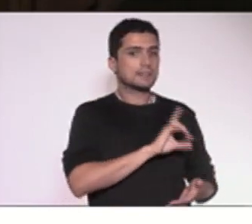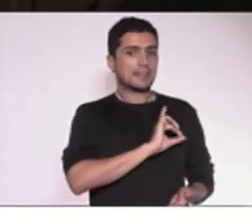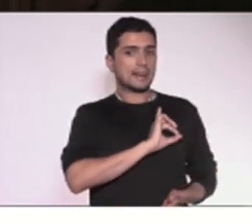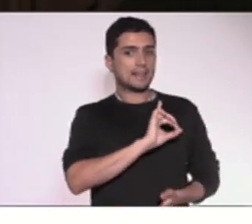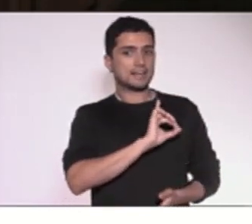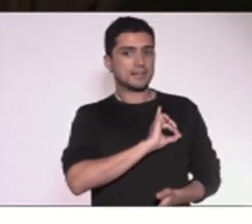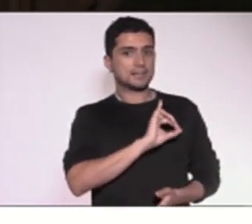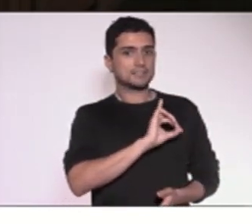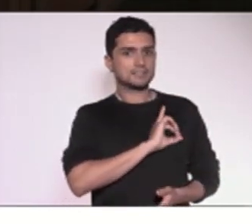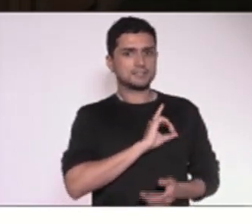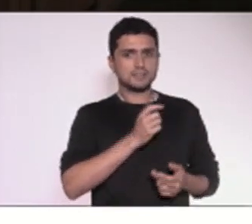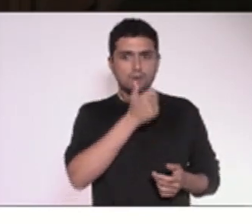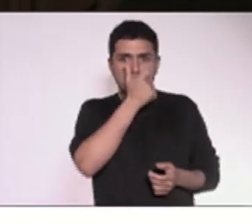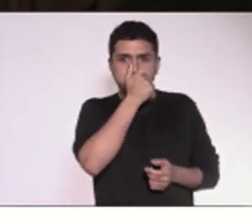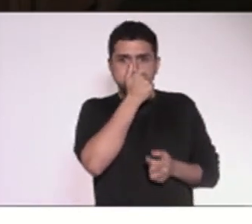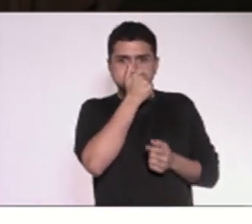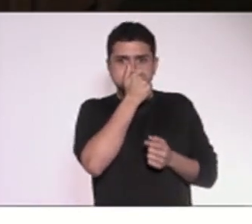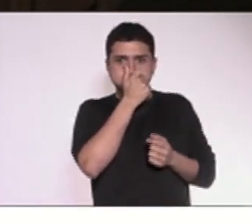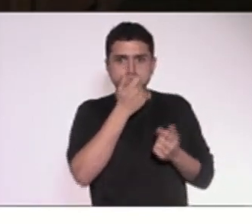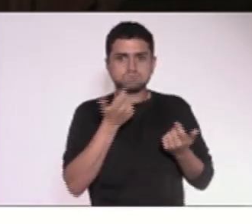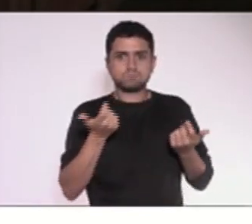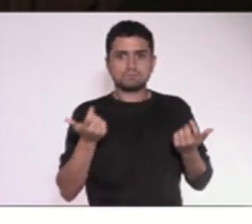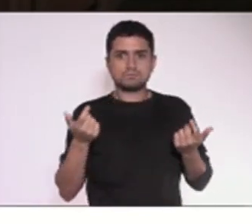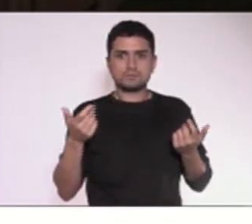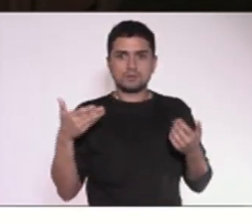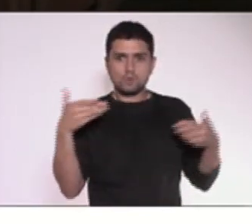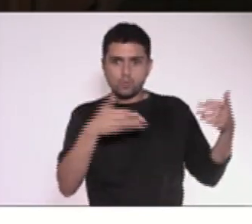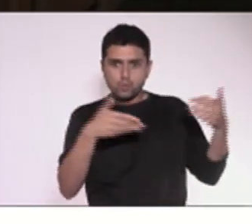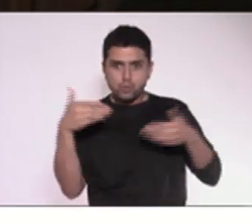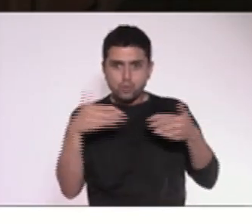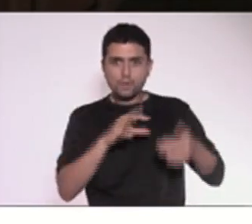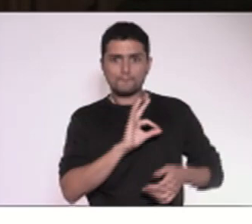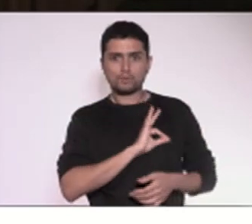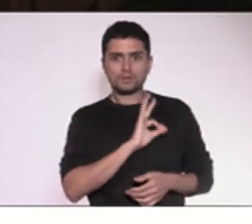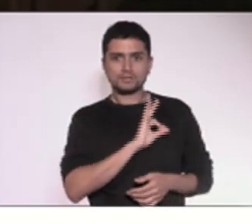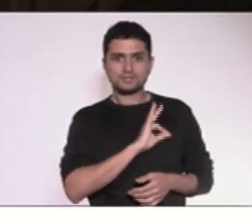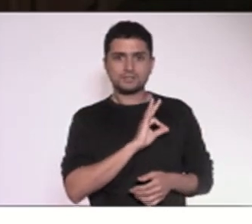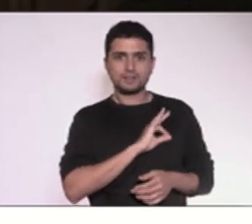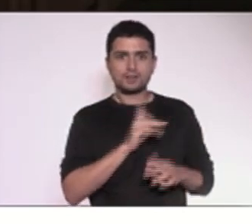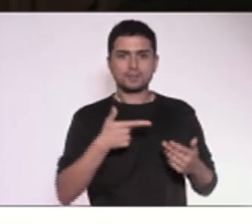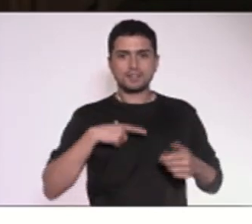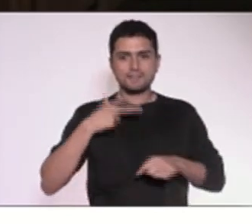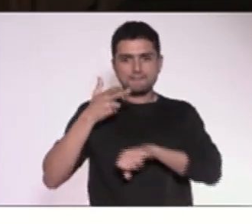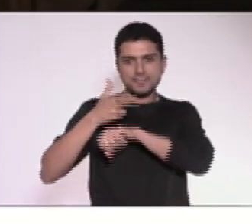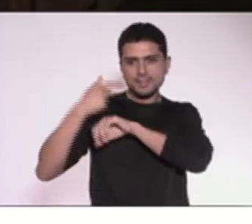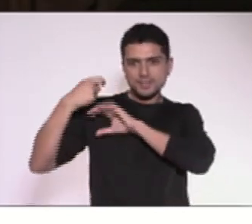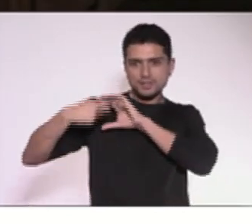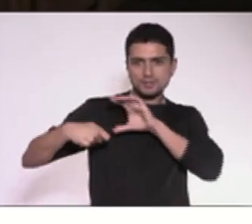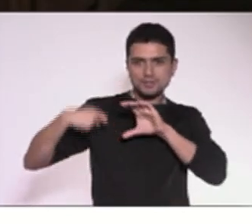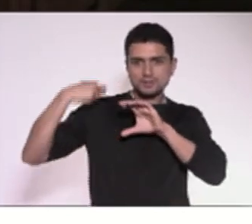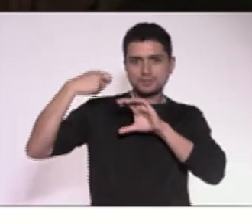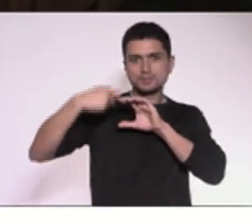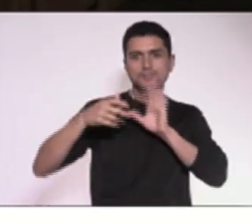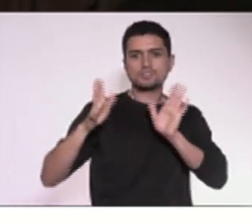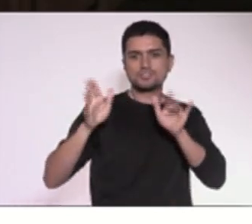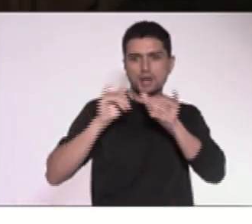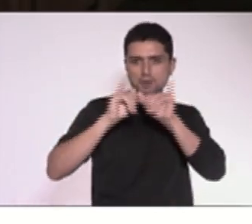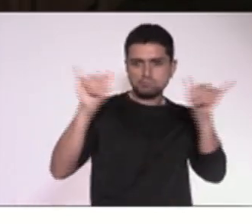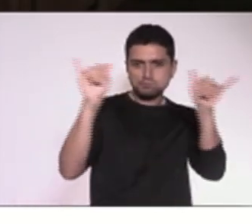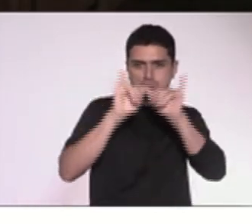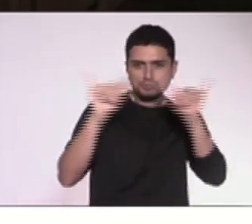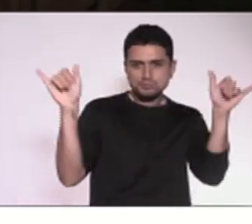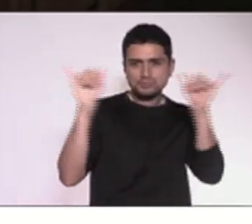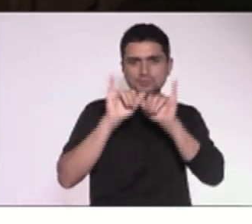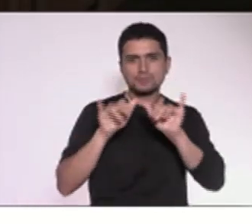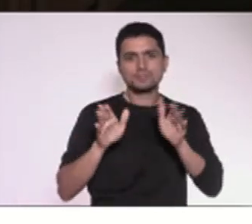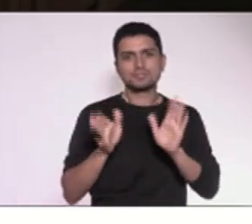estava abarrotada de policiais para podermos gravar o nosso vídeo, que certamente já